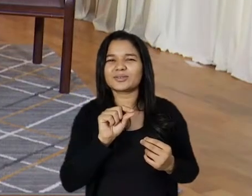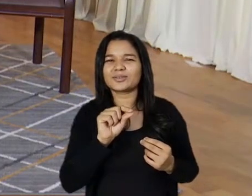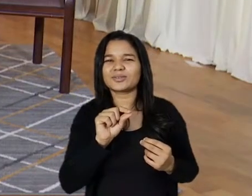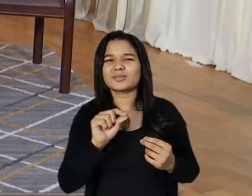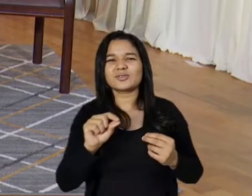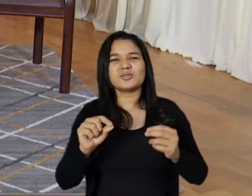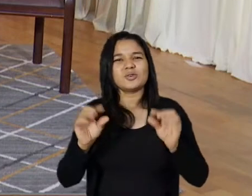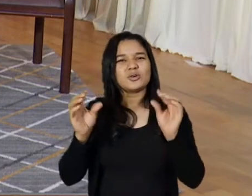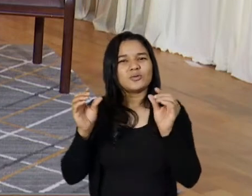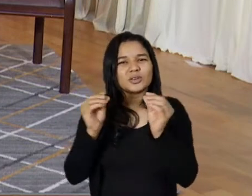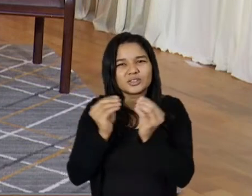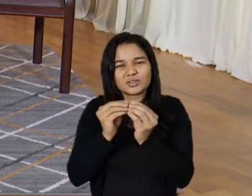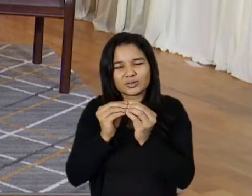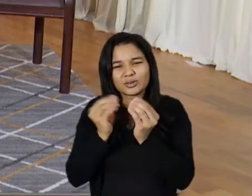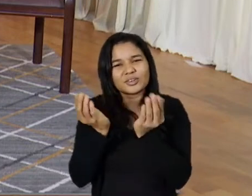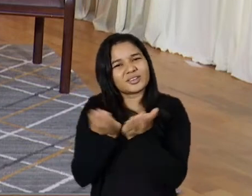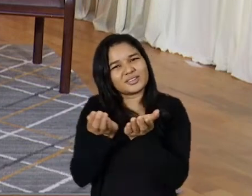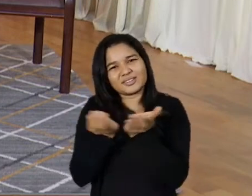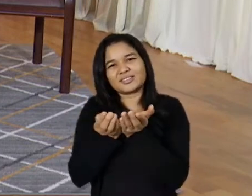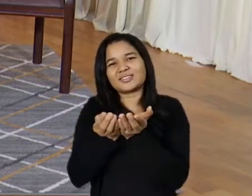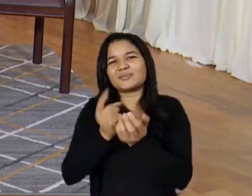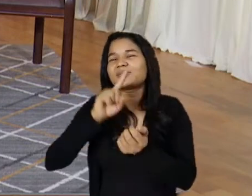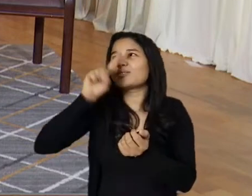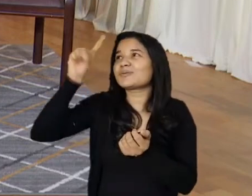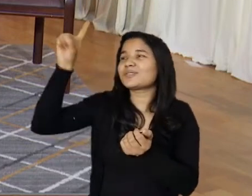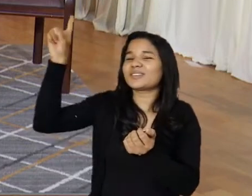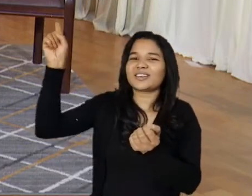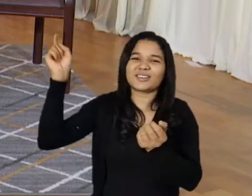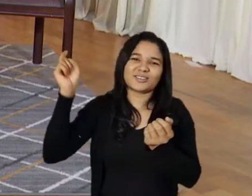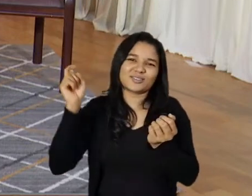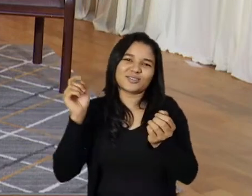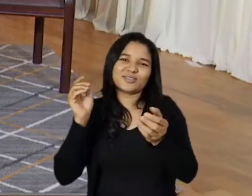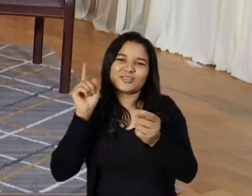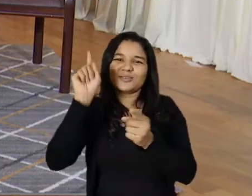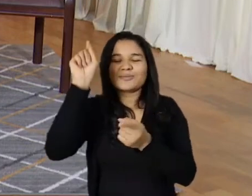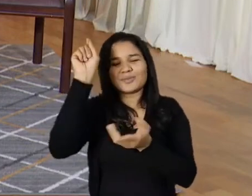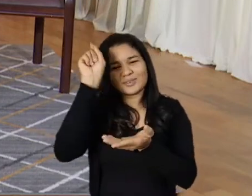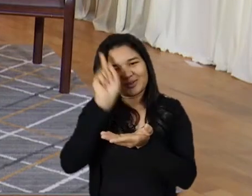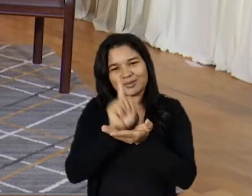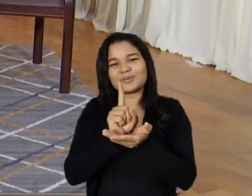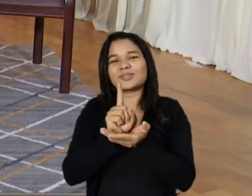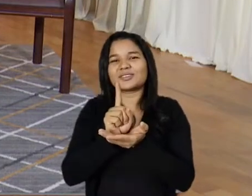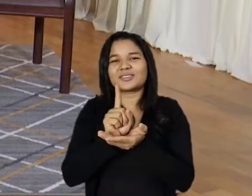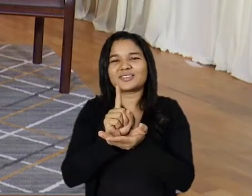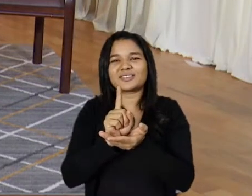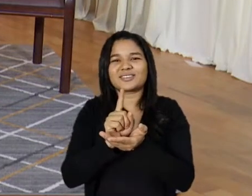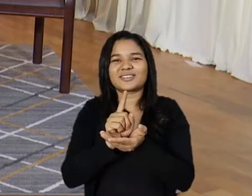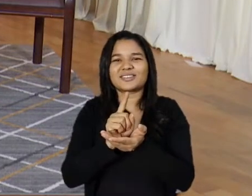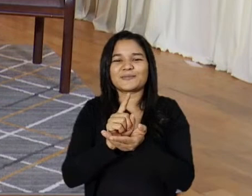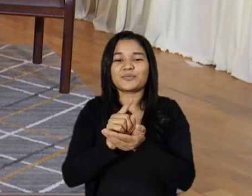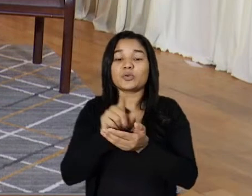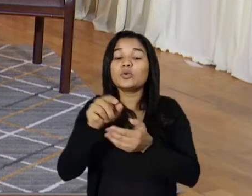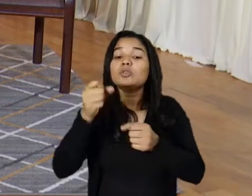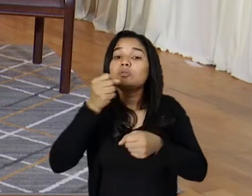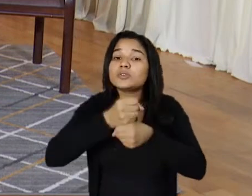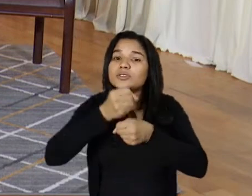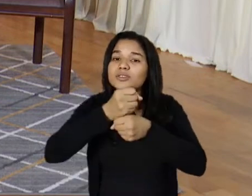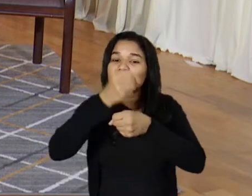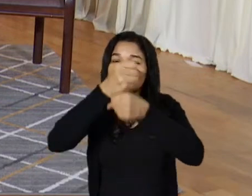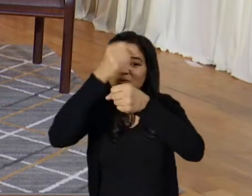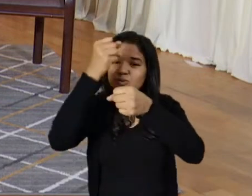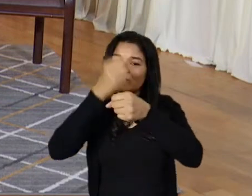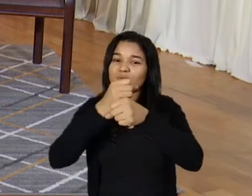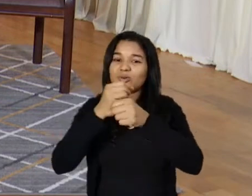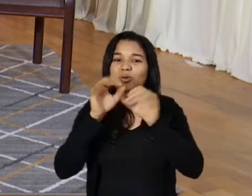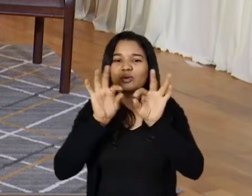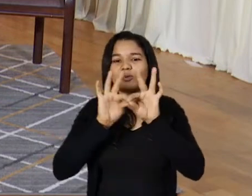pudesse fazer morada naquele lar. Quando você edifica um lar, quando você constrói um lar, quando você tem desejo de